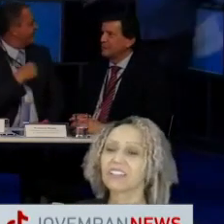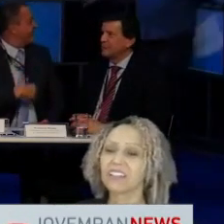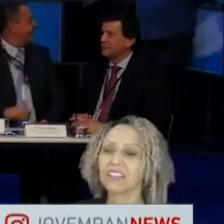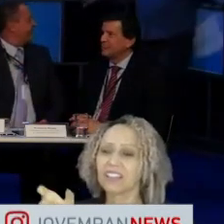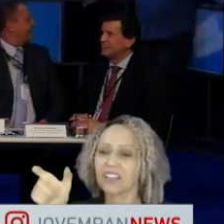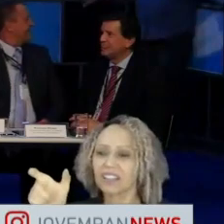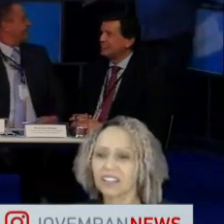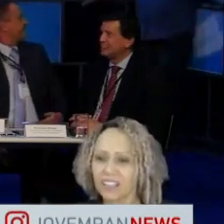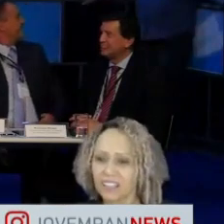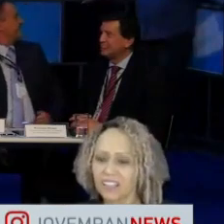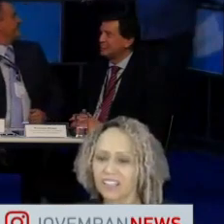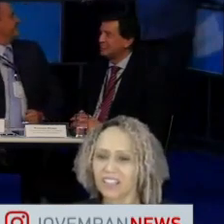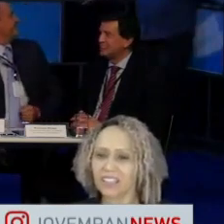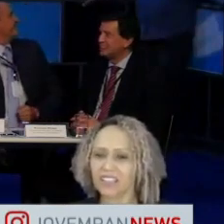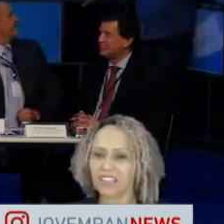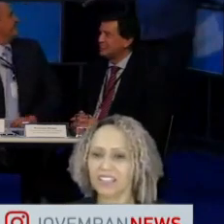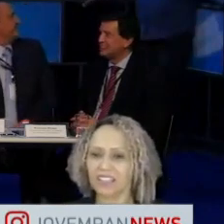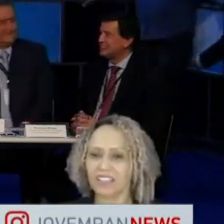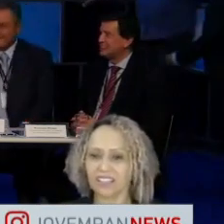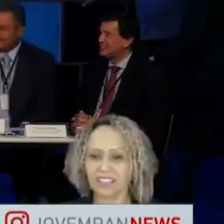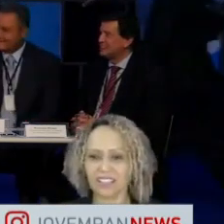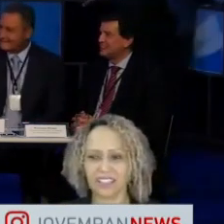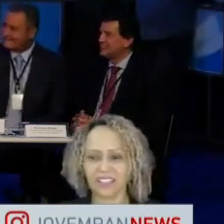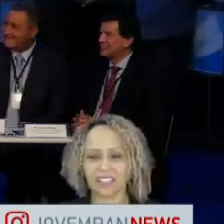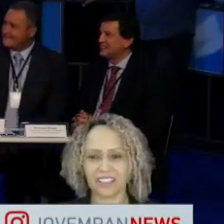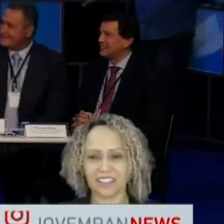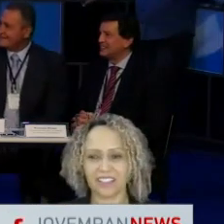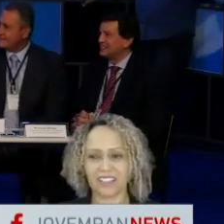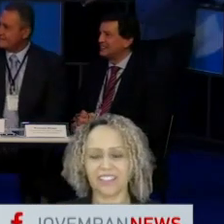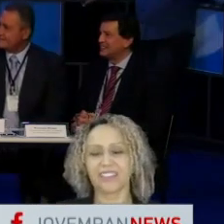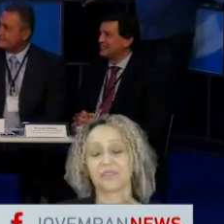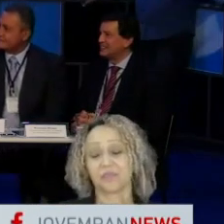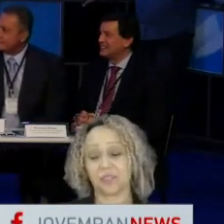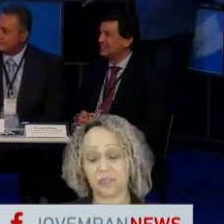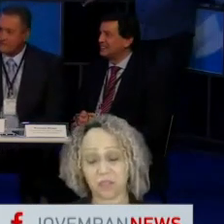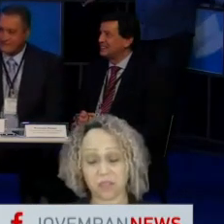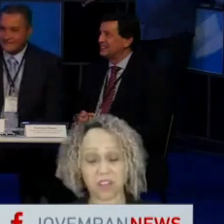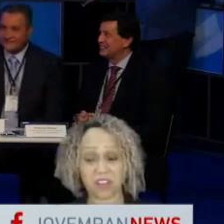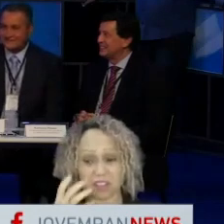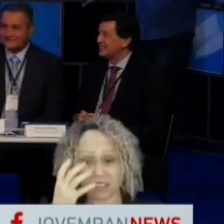é gravíssimo. É gravíssimo o cerimonial. É. Venha já.